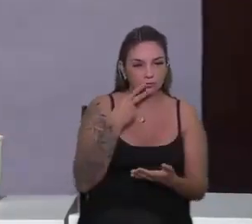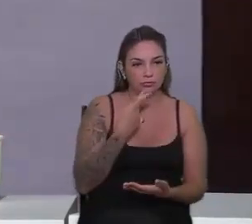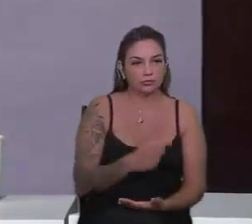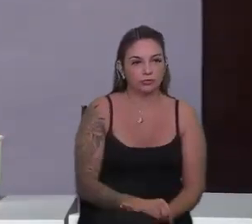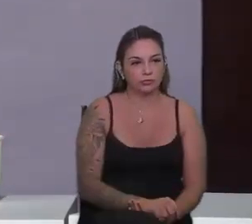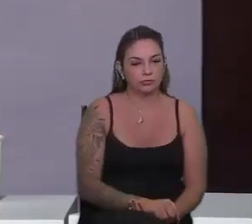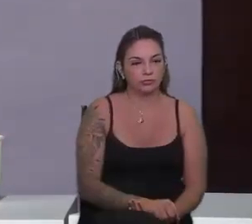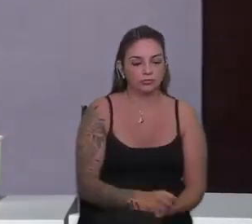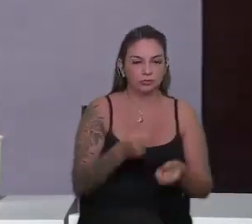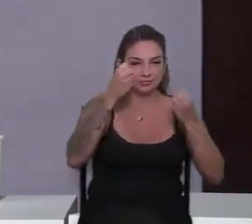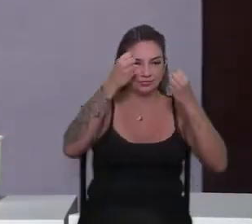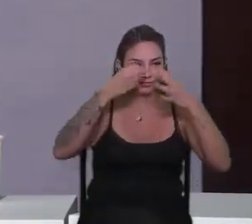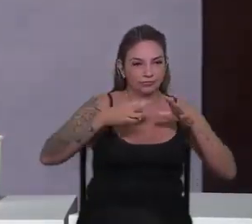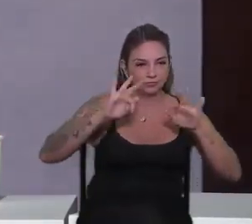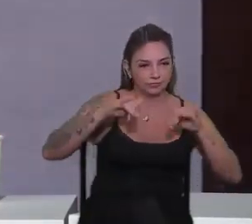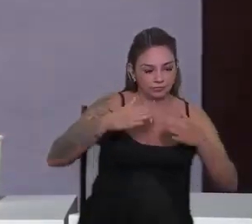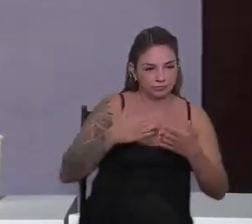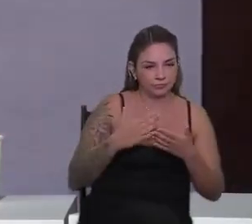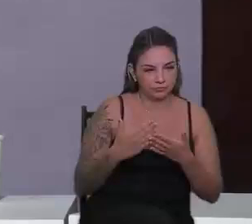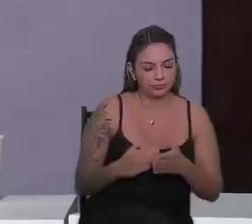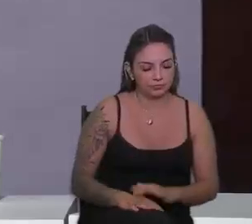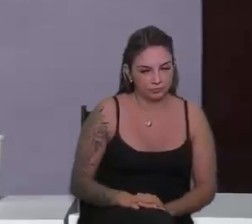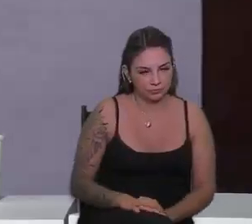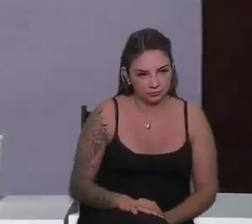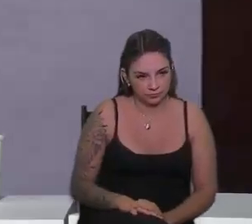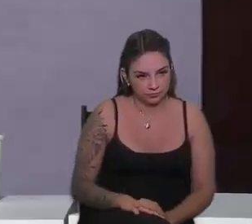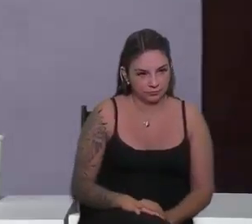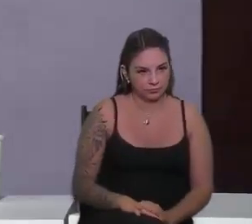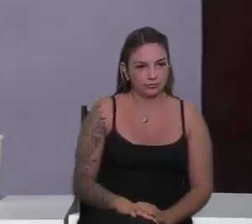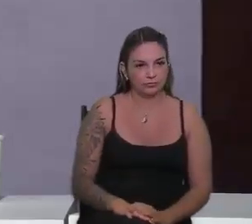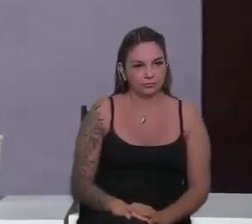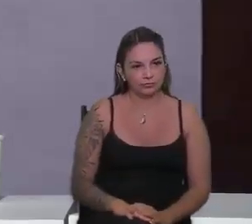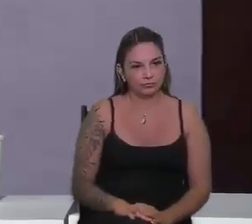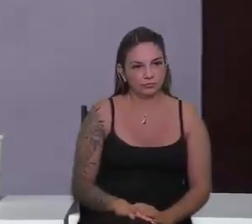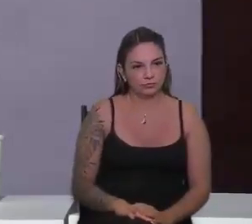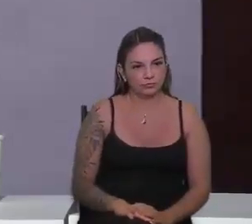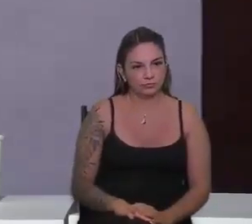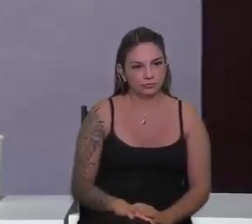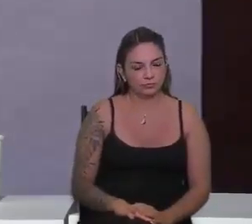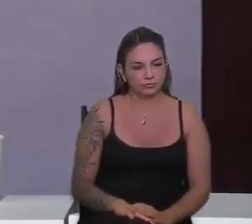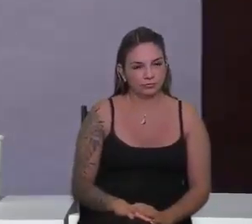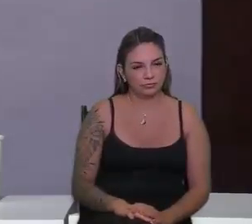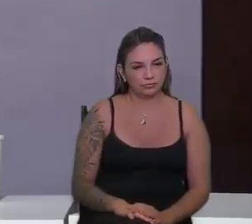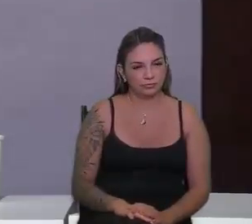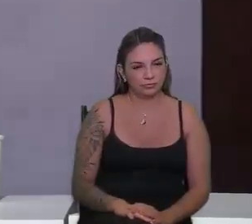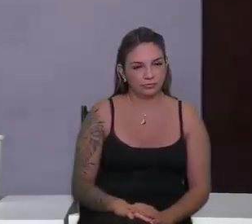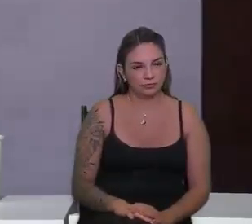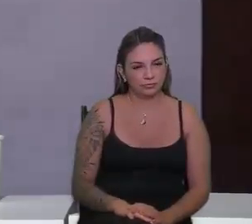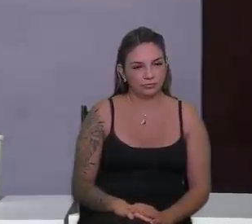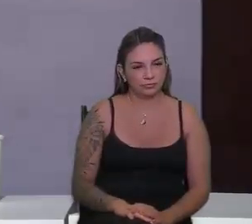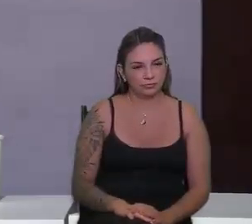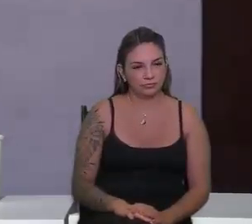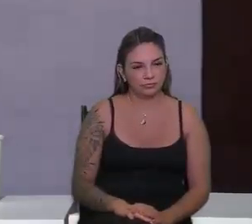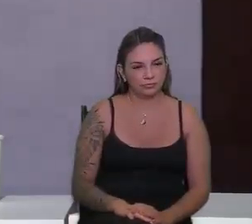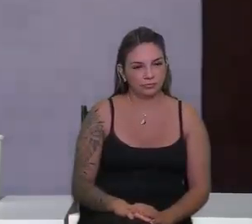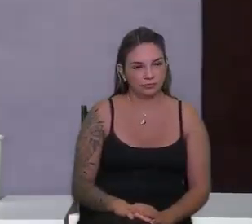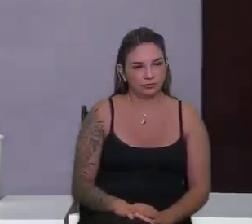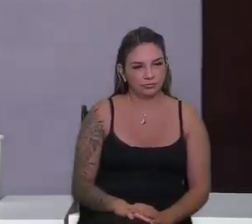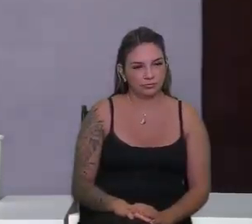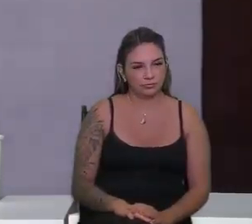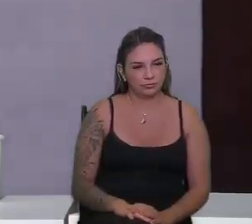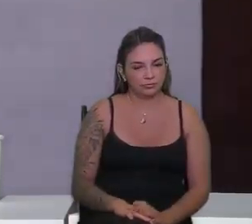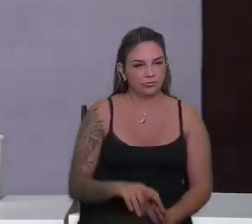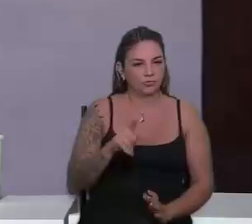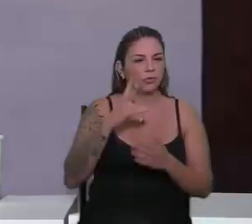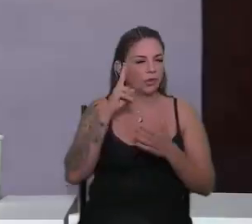assim, explicando o final do livro tal, para quem não entendeu. Tem isso, porque tem até isso, né? Teve uma outra pessoa que falou bem assim,